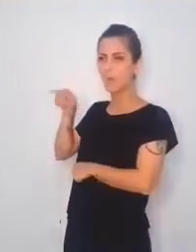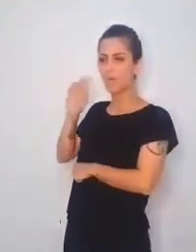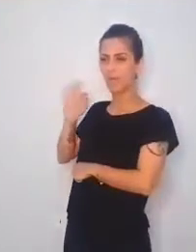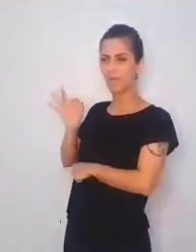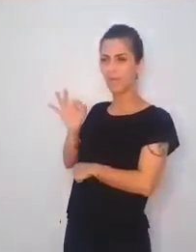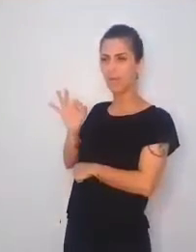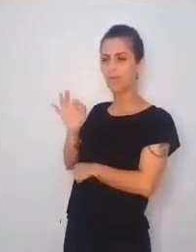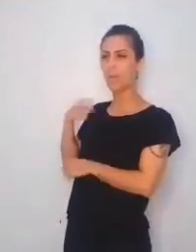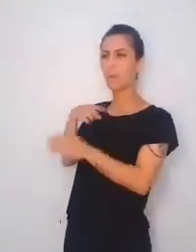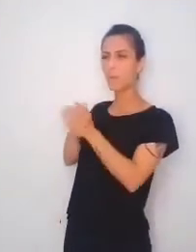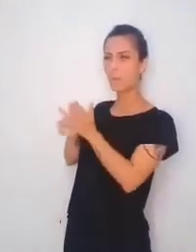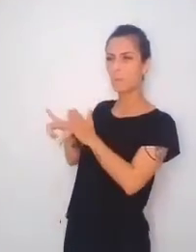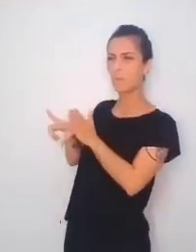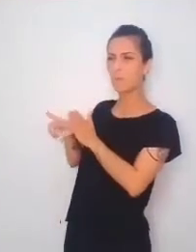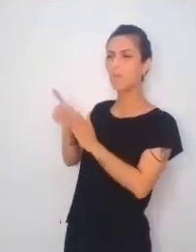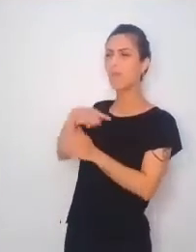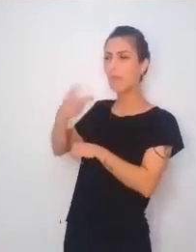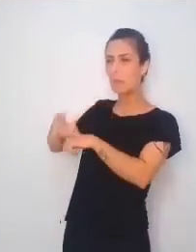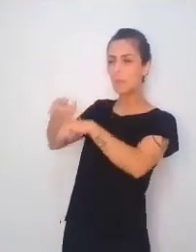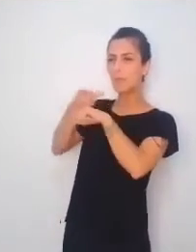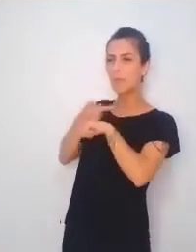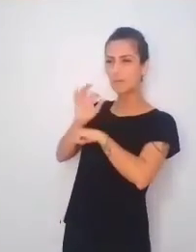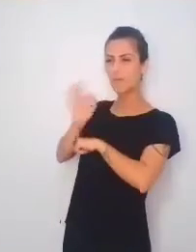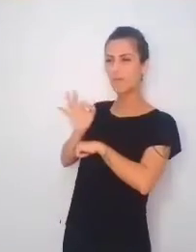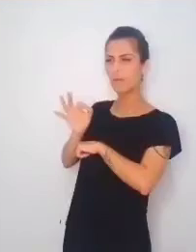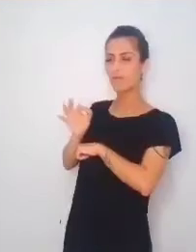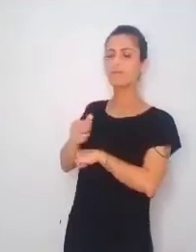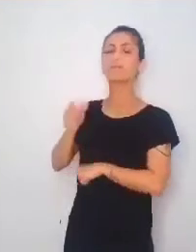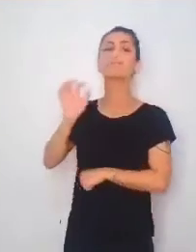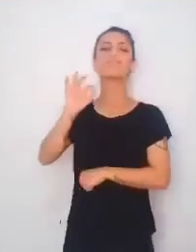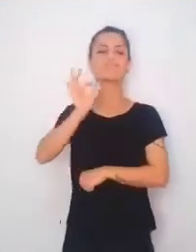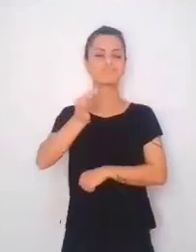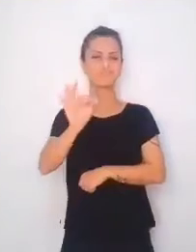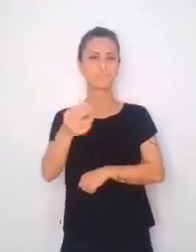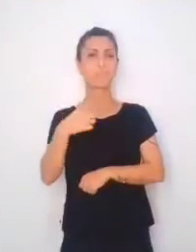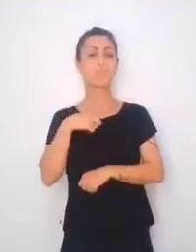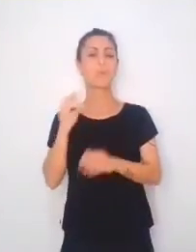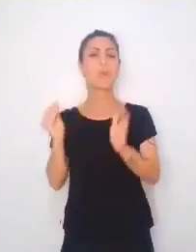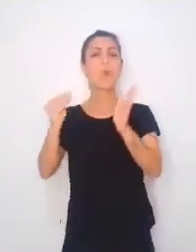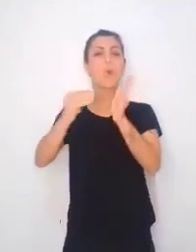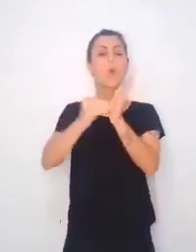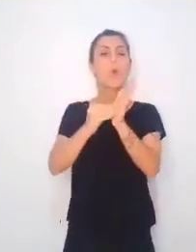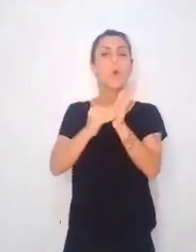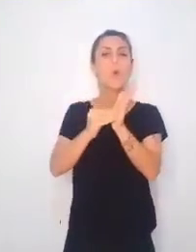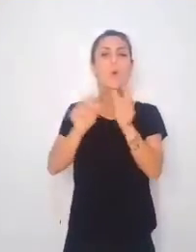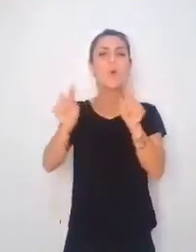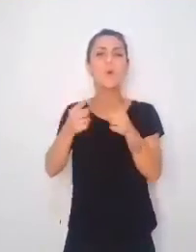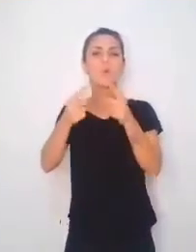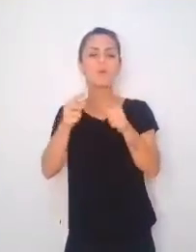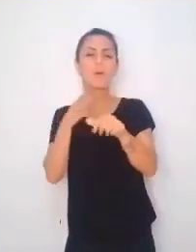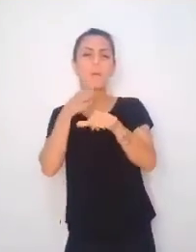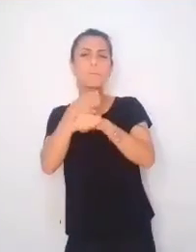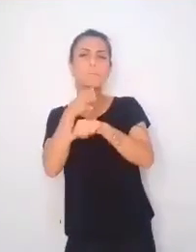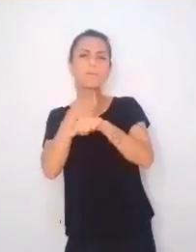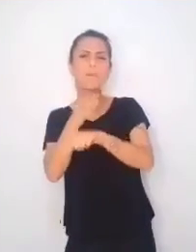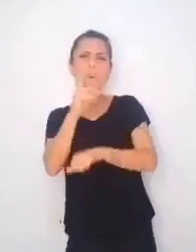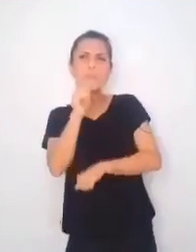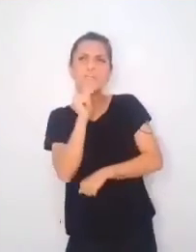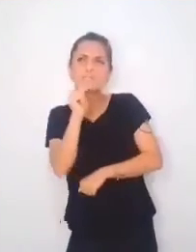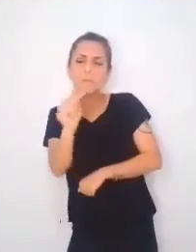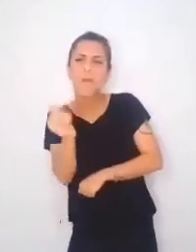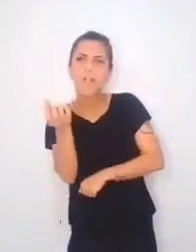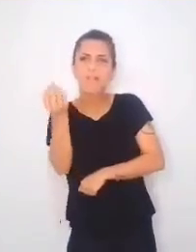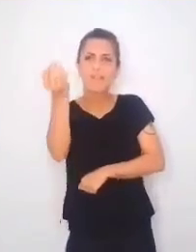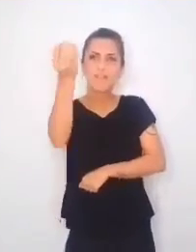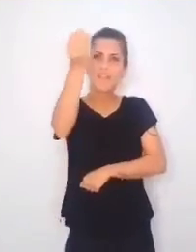a flauta do arranjo e a gente teve uma Legal. premiação e tal, foi bem legal. Eu lembro que daí eles colocaram músico no local aqui e participaram. Acho que ficaram